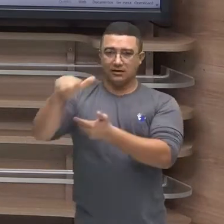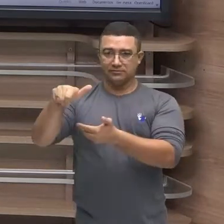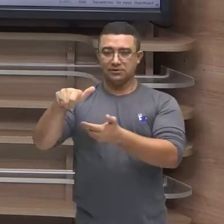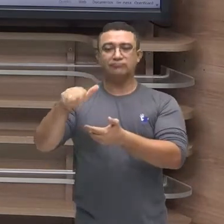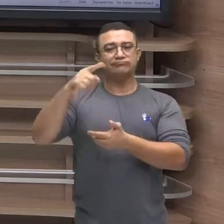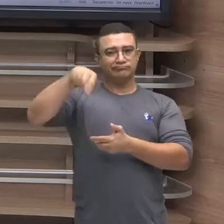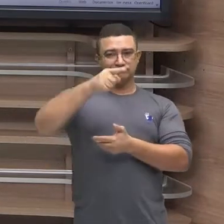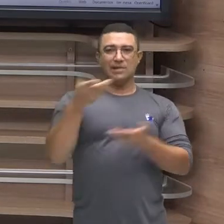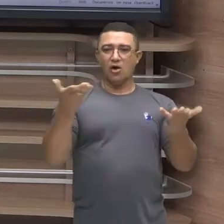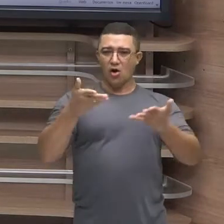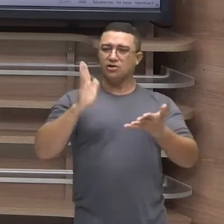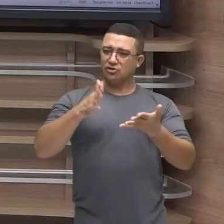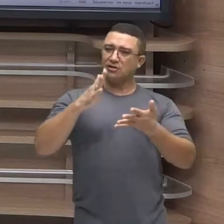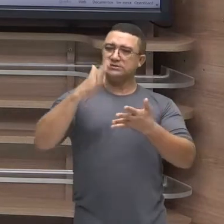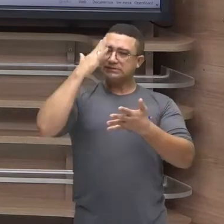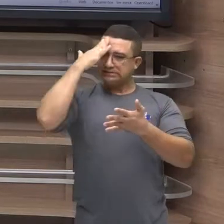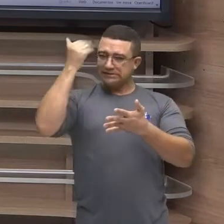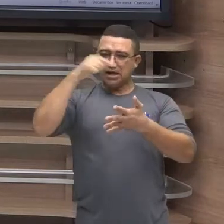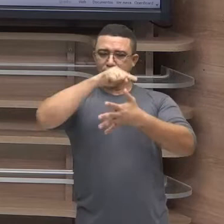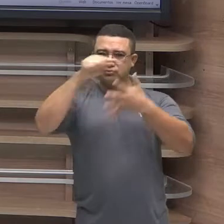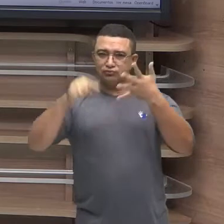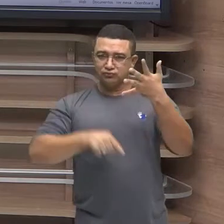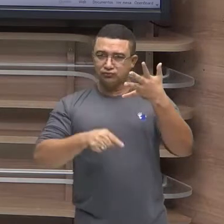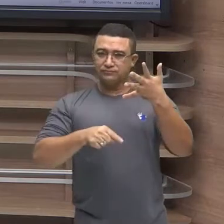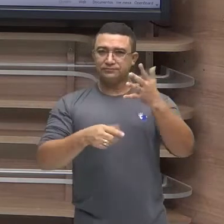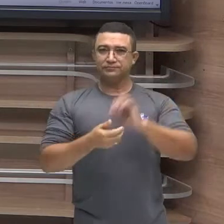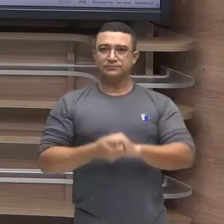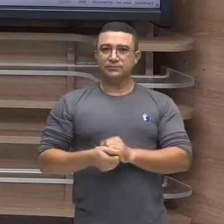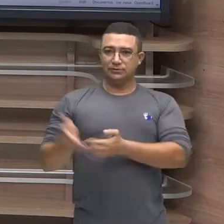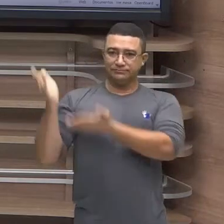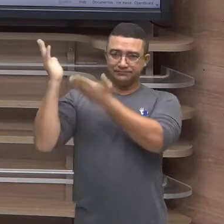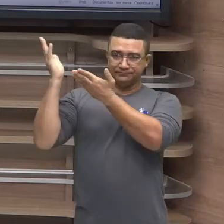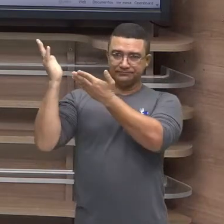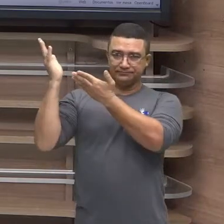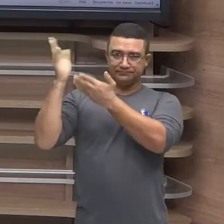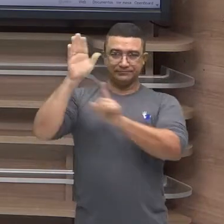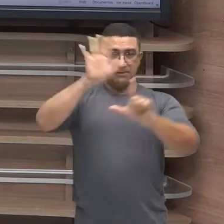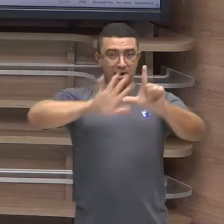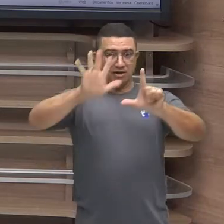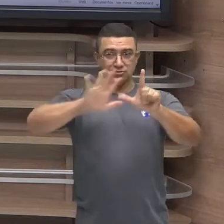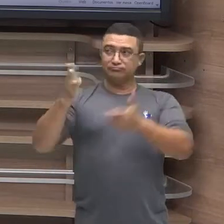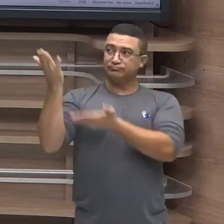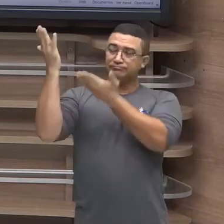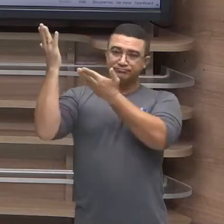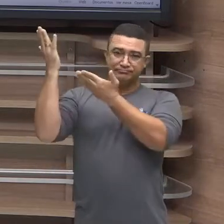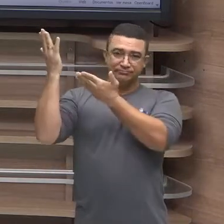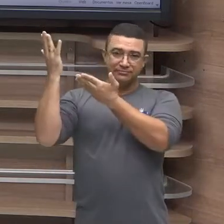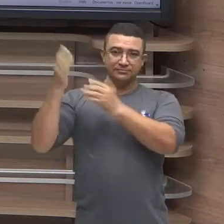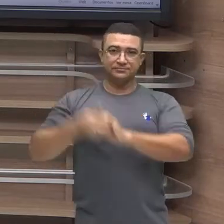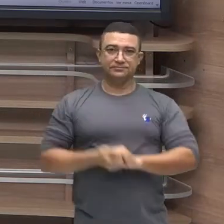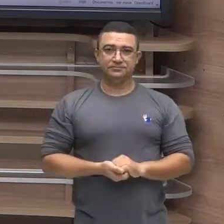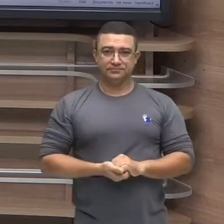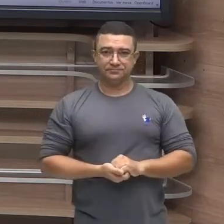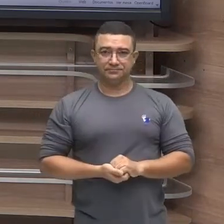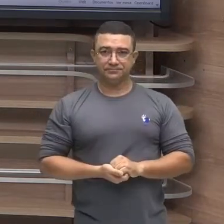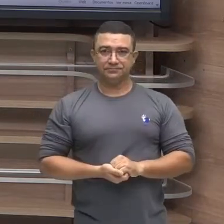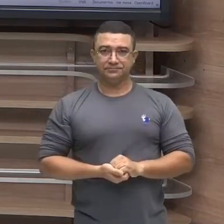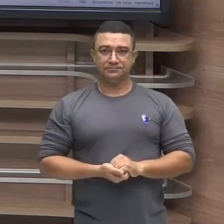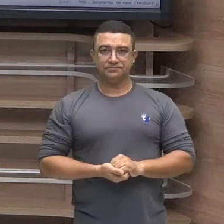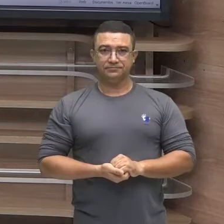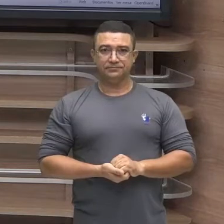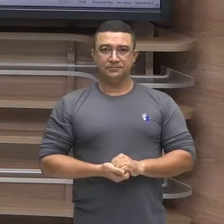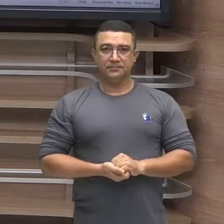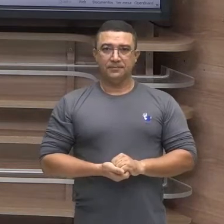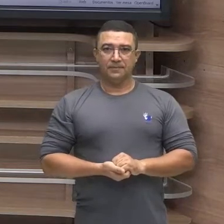já sabe, né? Os círculos polar ártico e antártico, os trópicos, Câncer e Capricórnio e a linha do